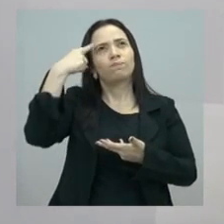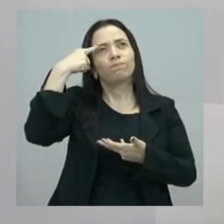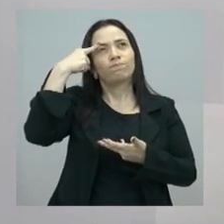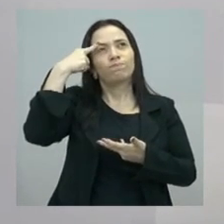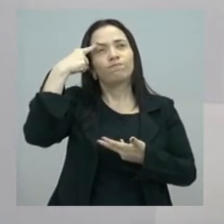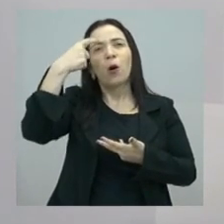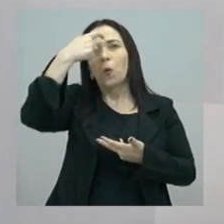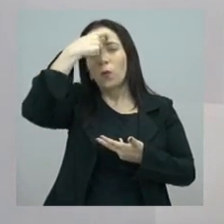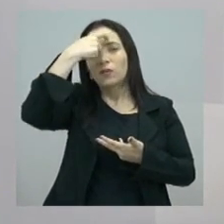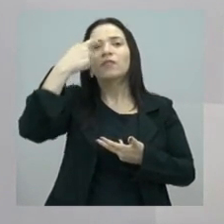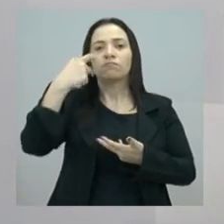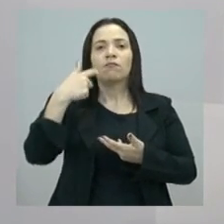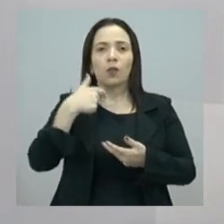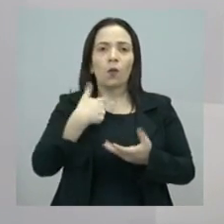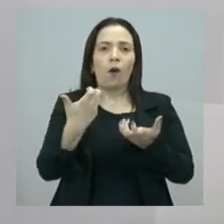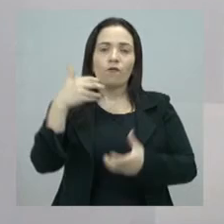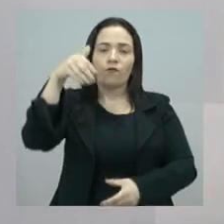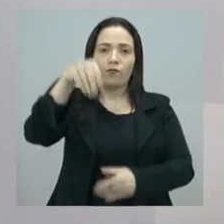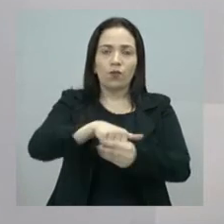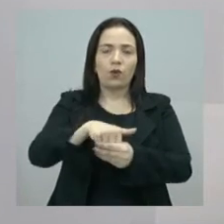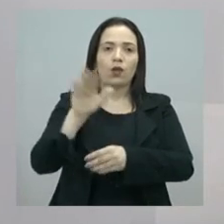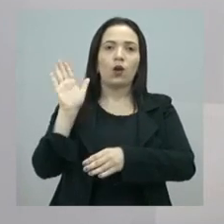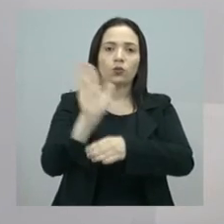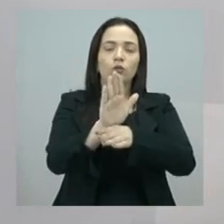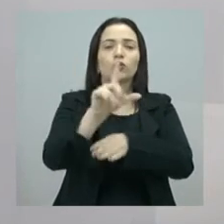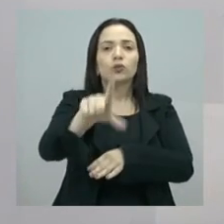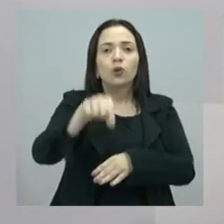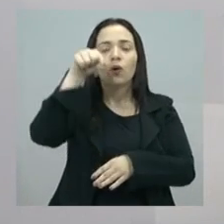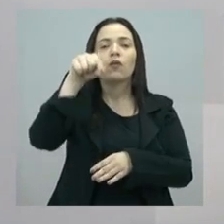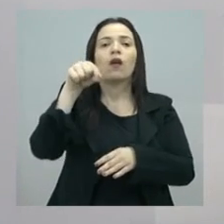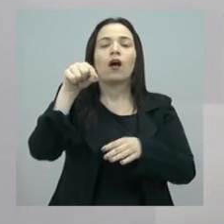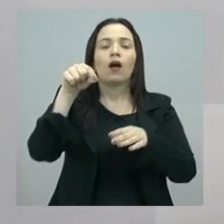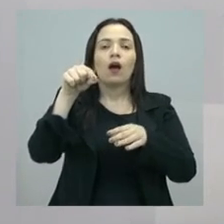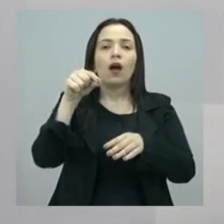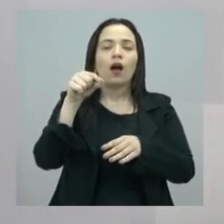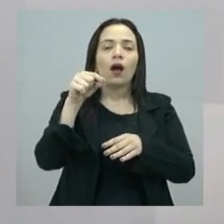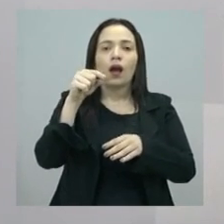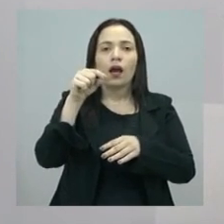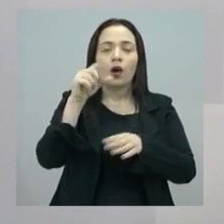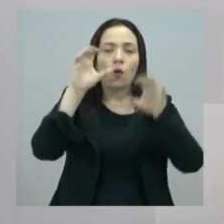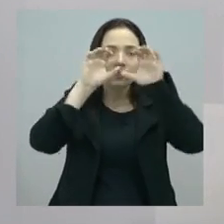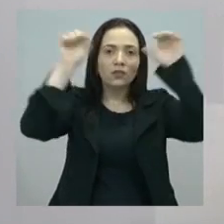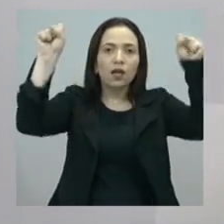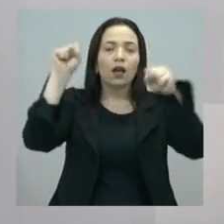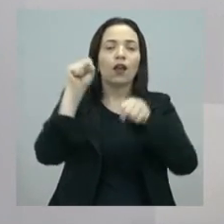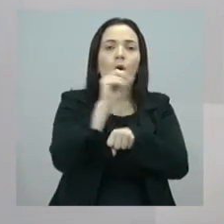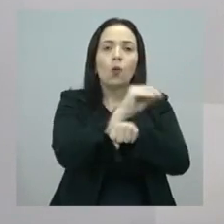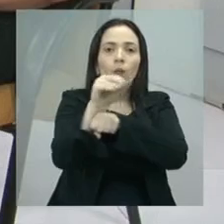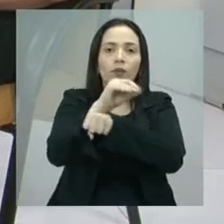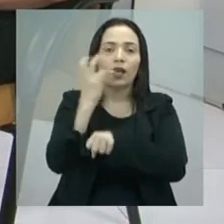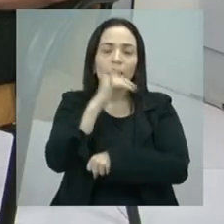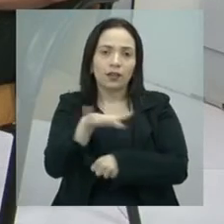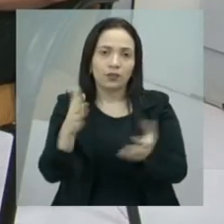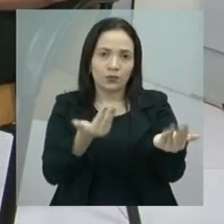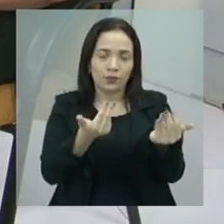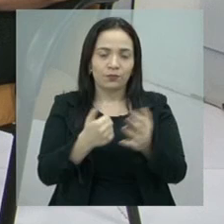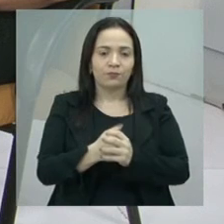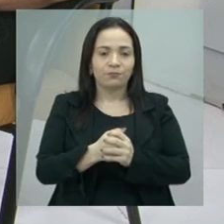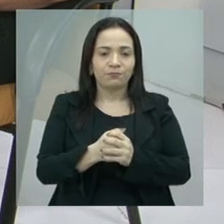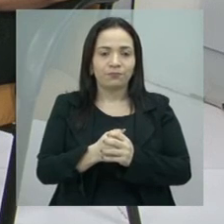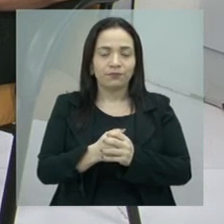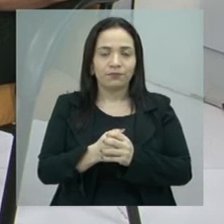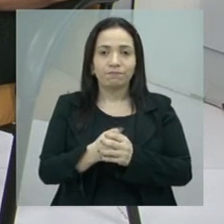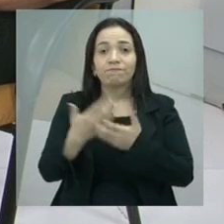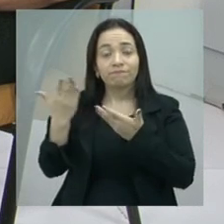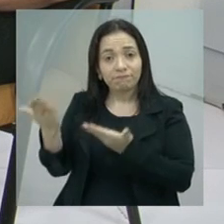urnas para dizer, sim, eu quero escolher alguém que vai cuidar das crianças e adolescentes na nossa cidade. Muito